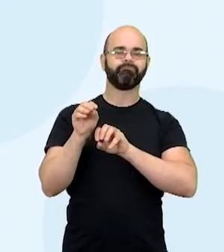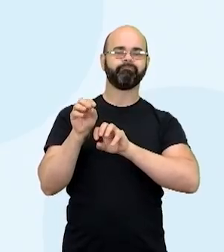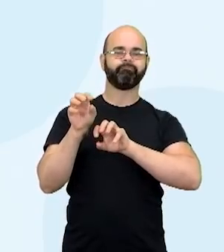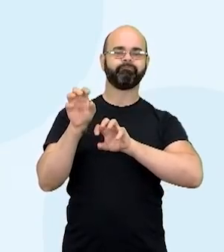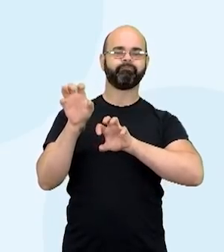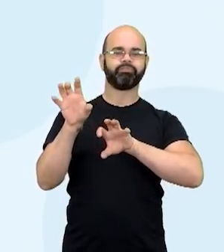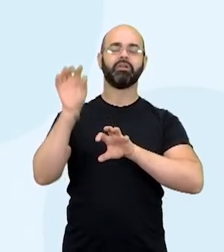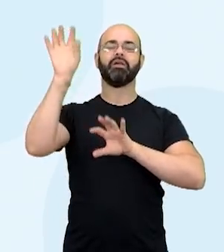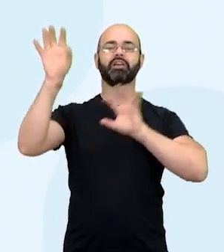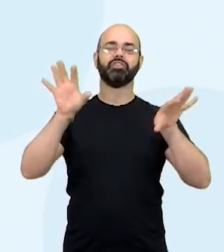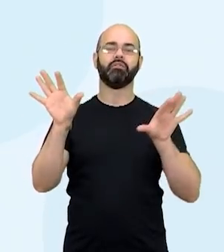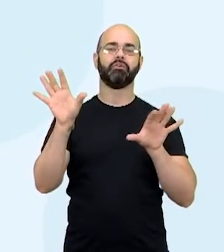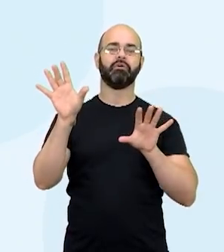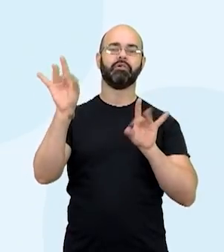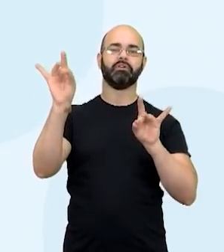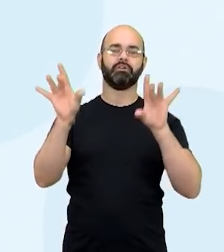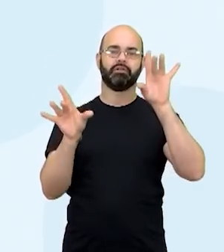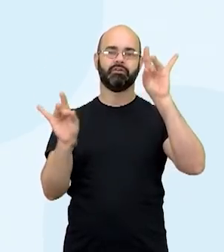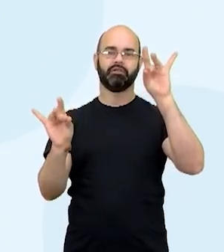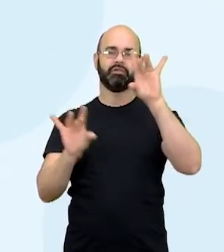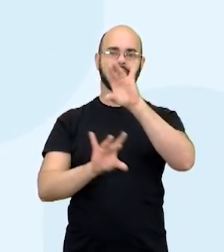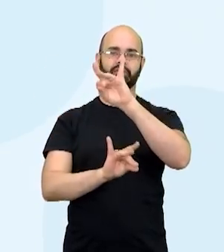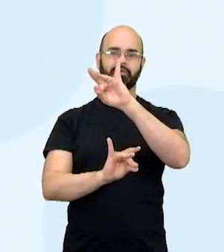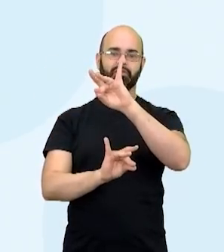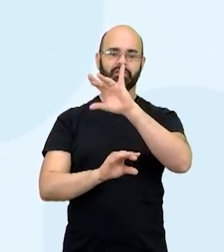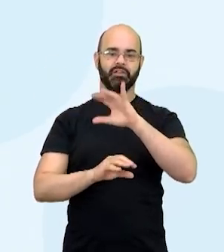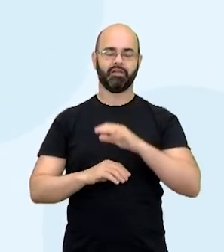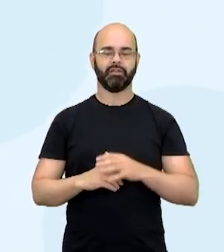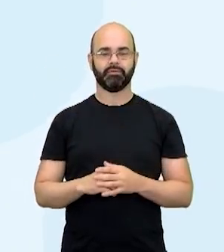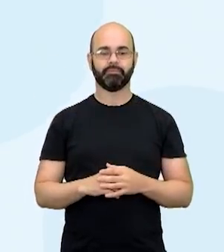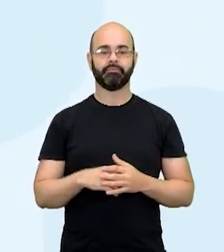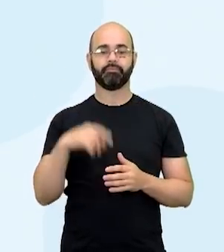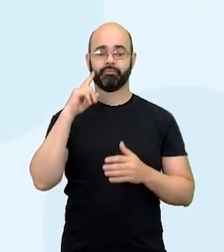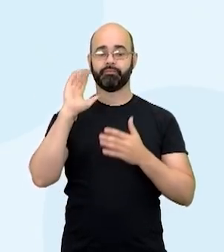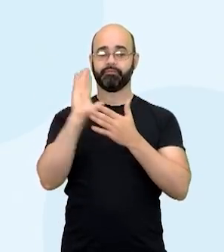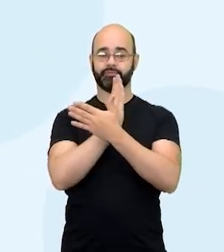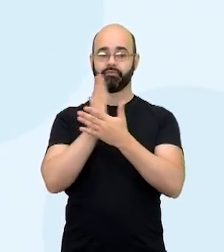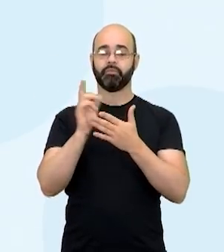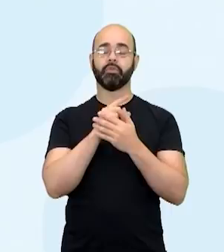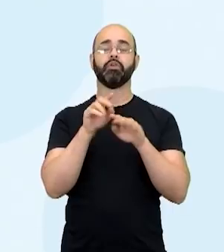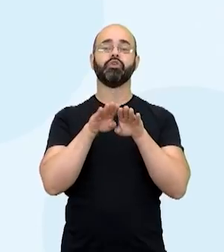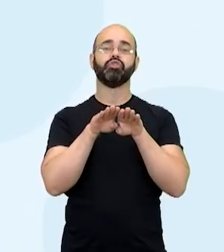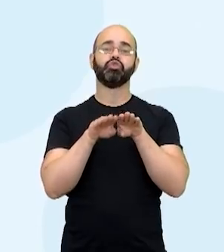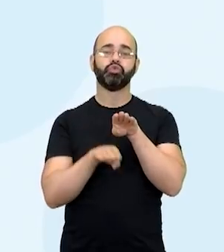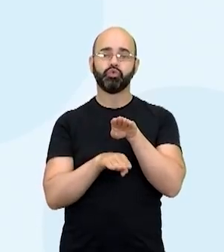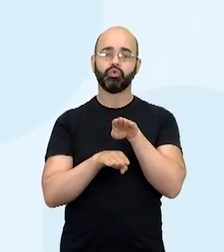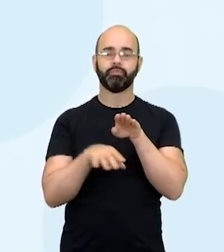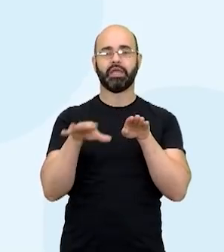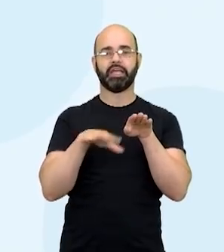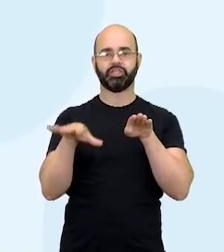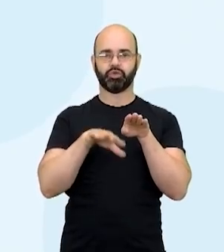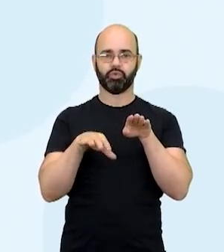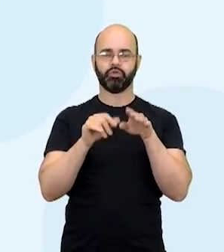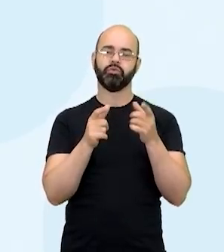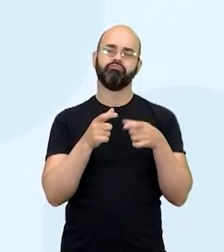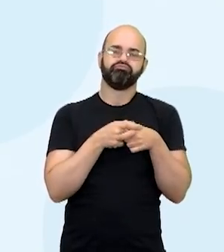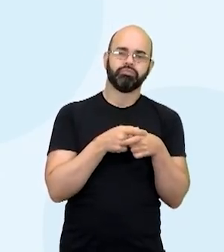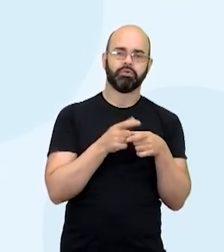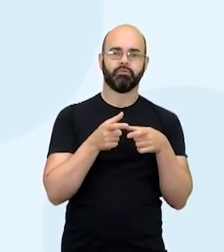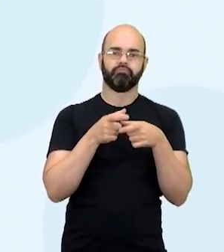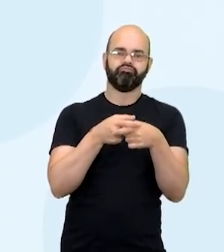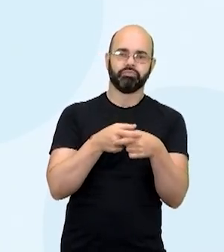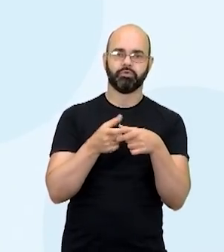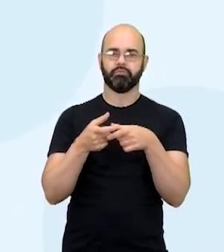essas regiões aí. E a nossa região metropolitana ela é dividida em sub-regiões aí, como até o professor citou